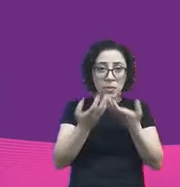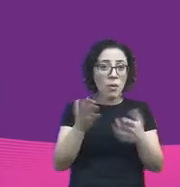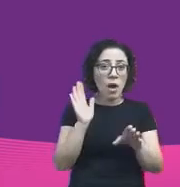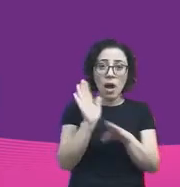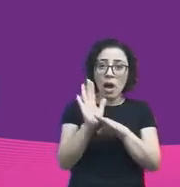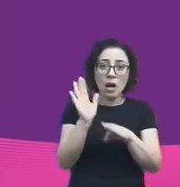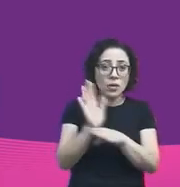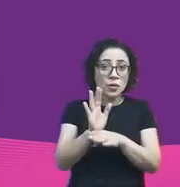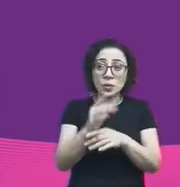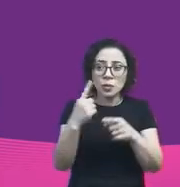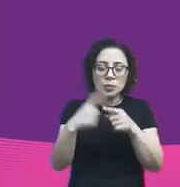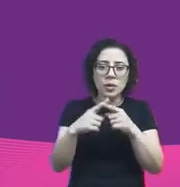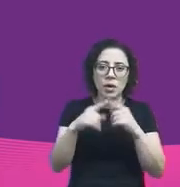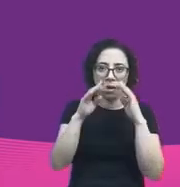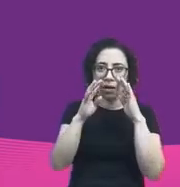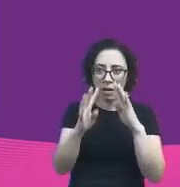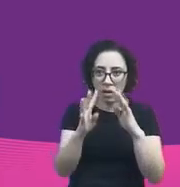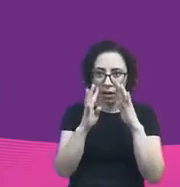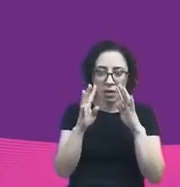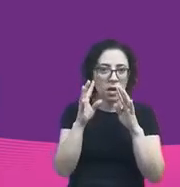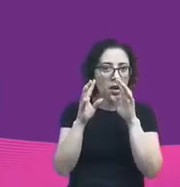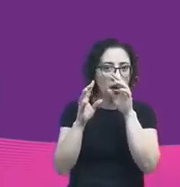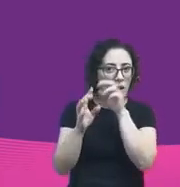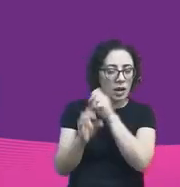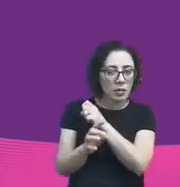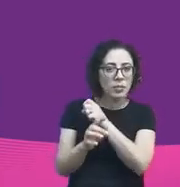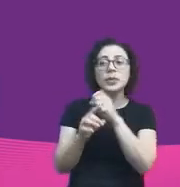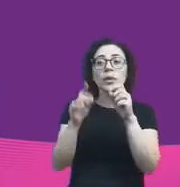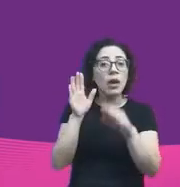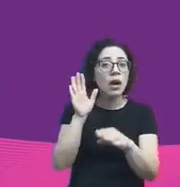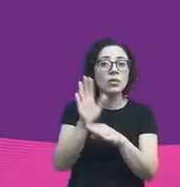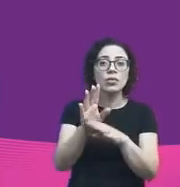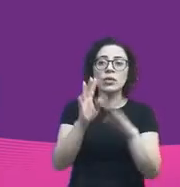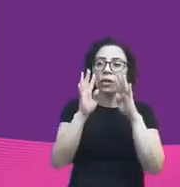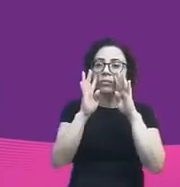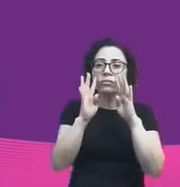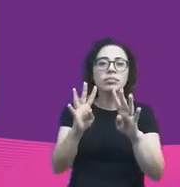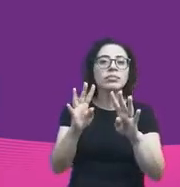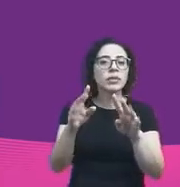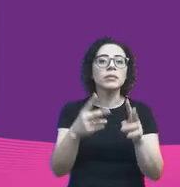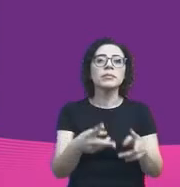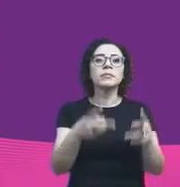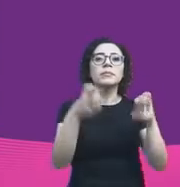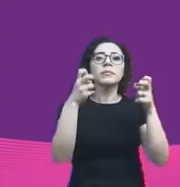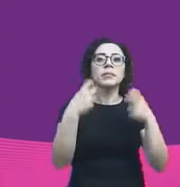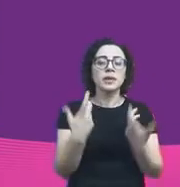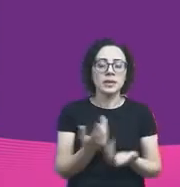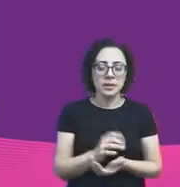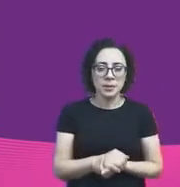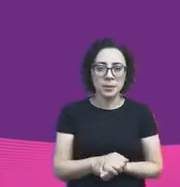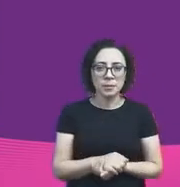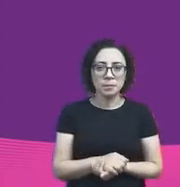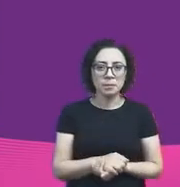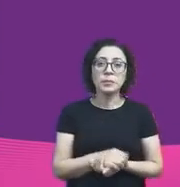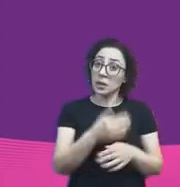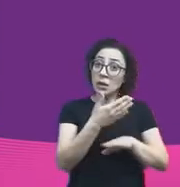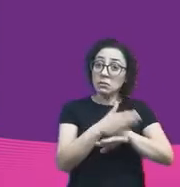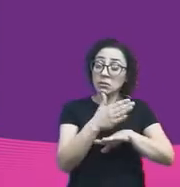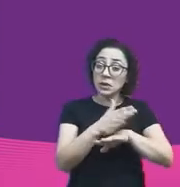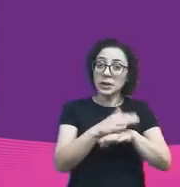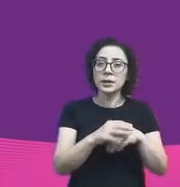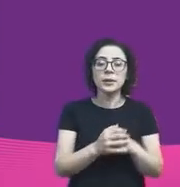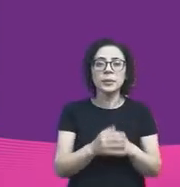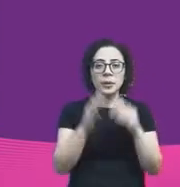diferença para os pacientes. Existe essa capacidade de treinamento. Finalmente, ele fala sobre a questão